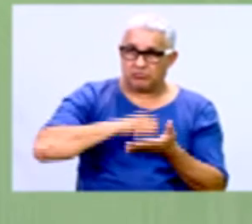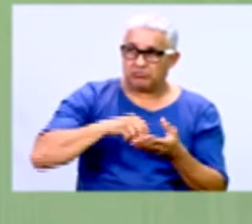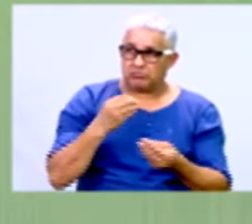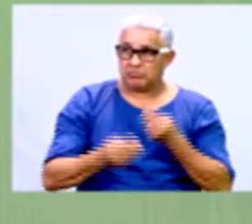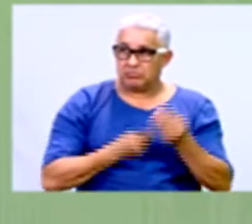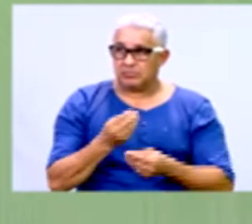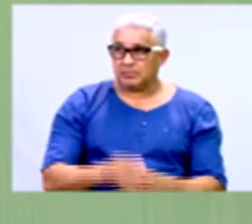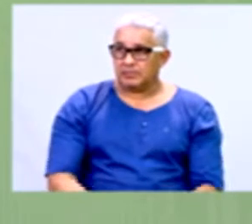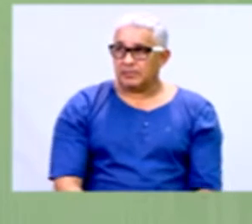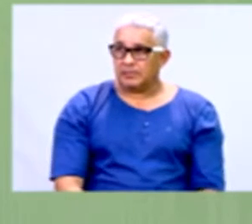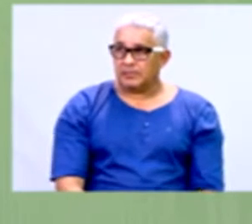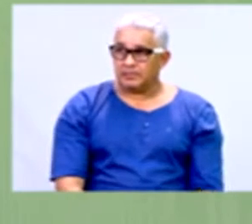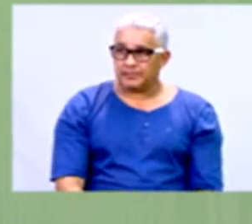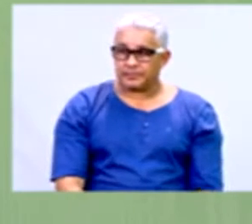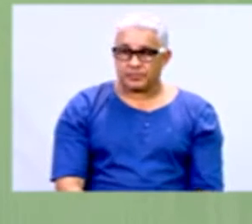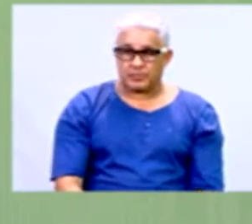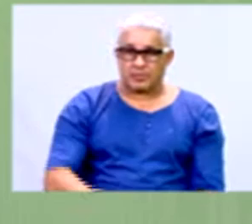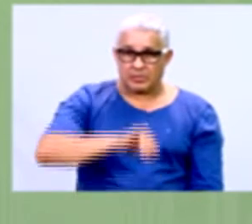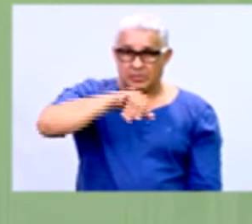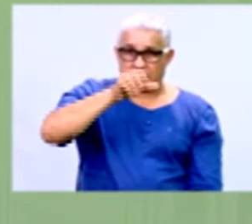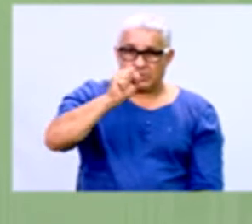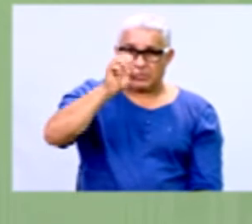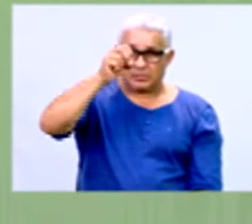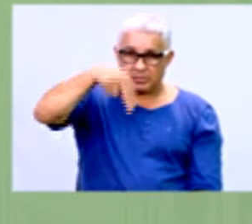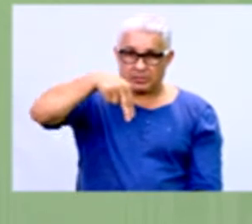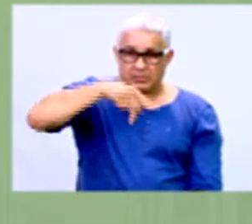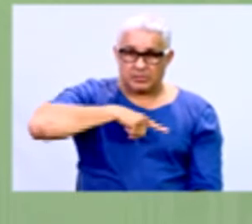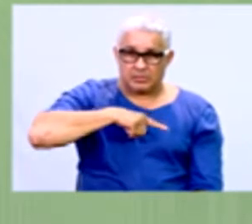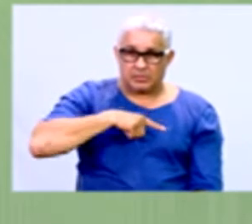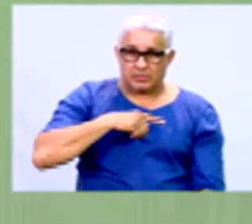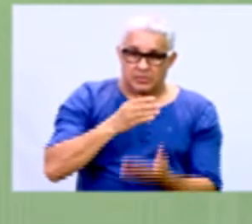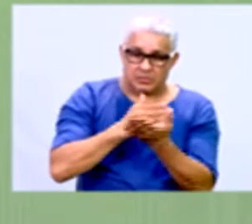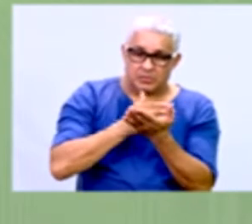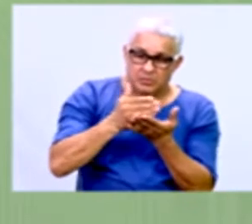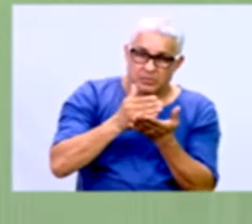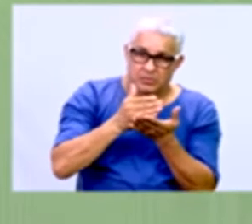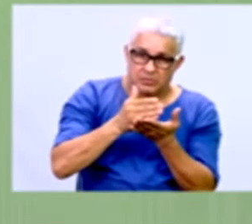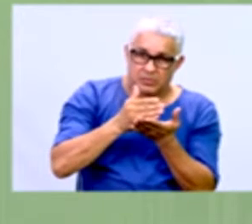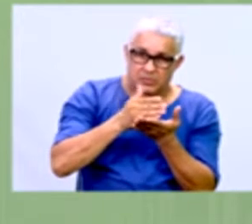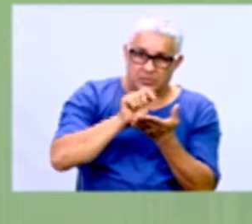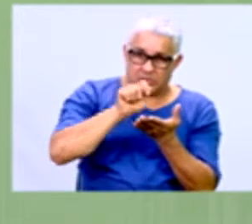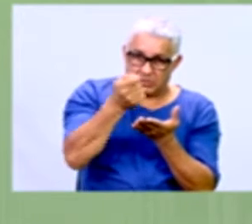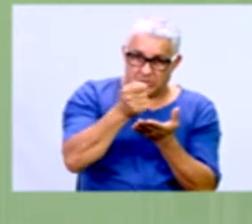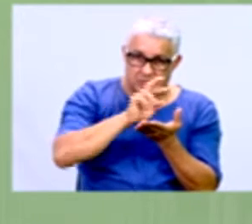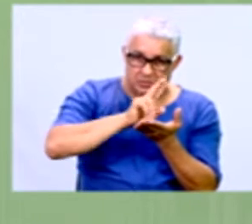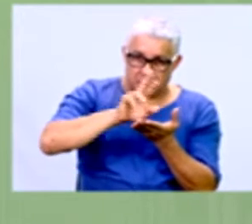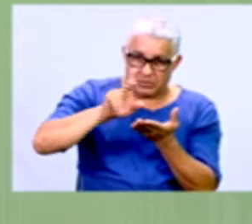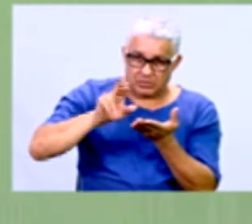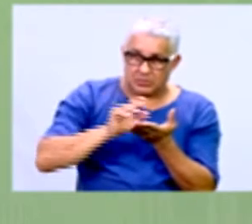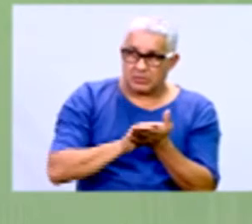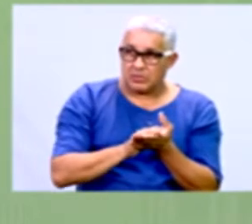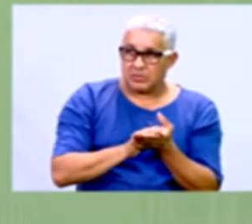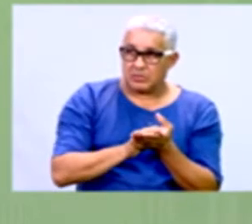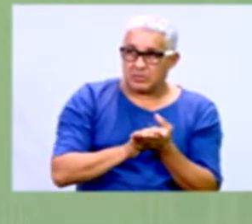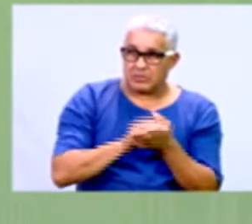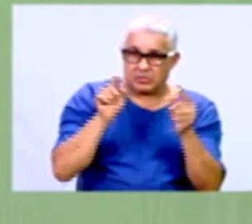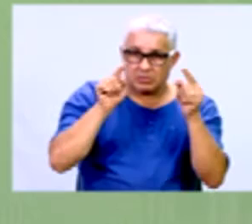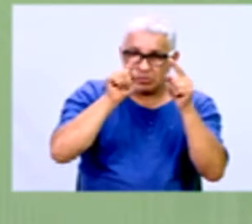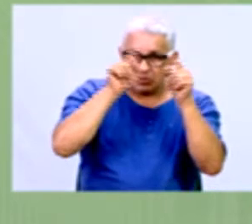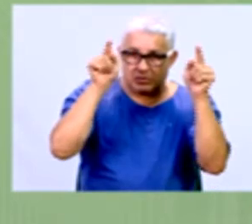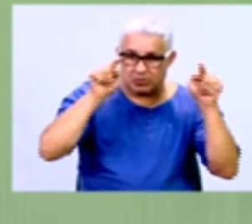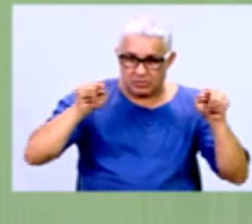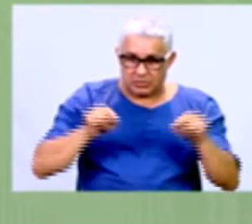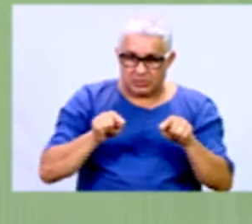como é que funciona isso. O JSON ele tem um início com chaves, certo? E ele é separado por